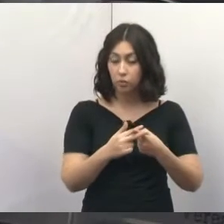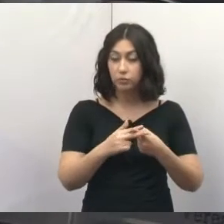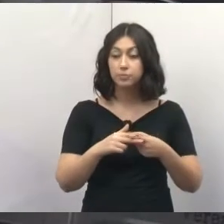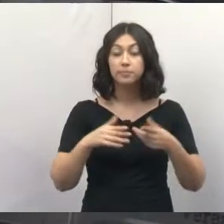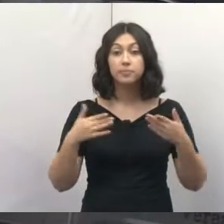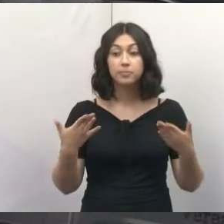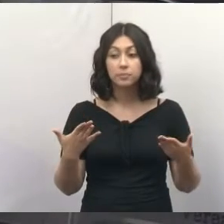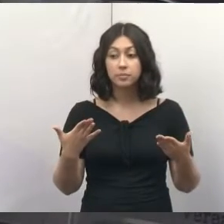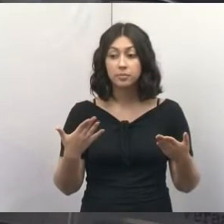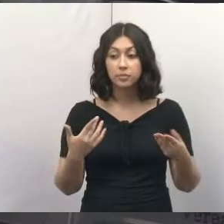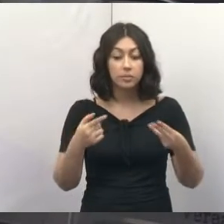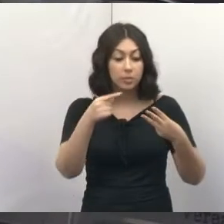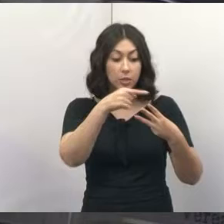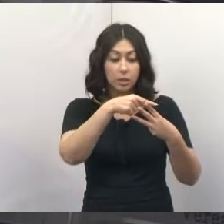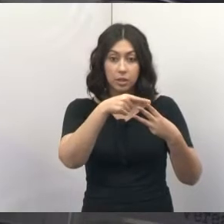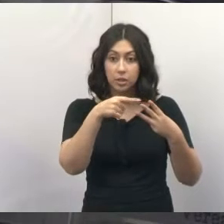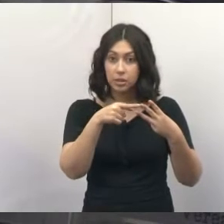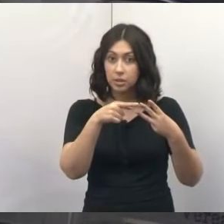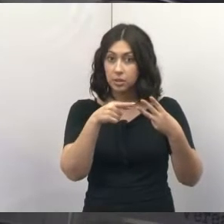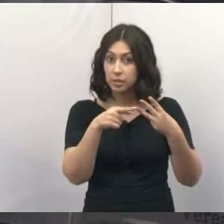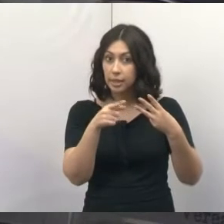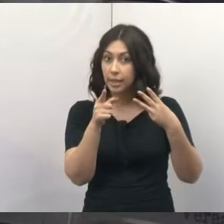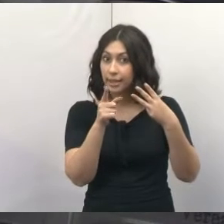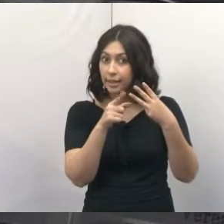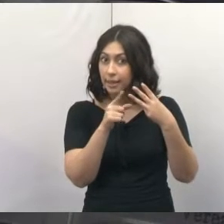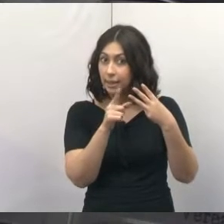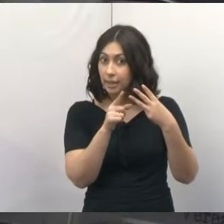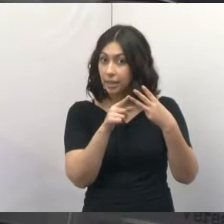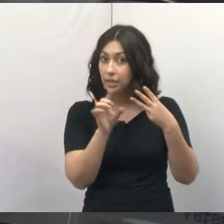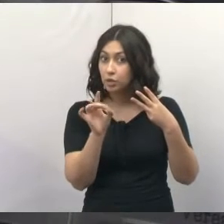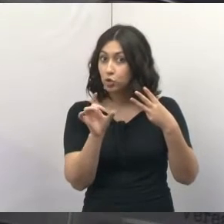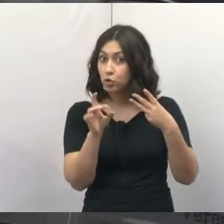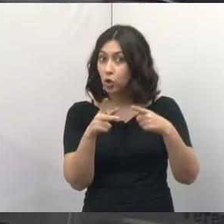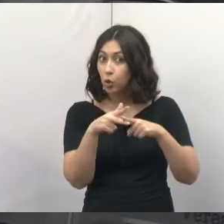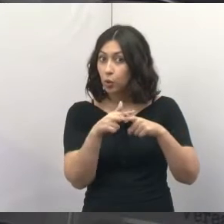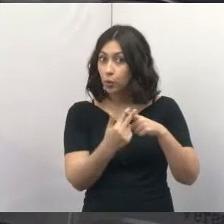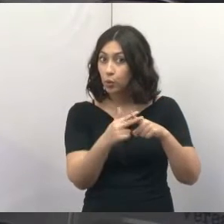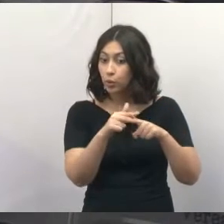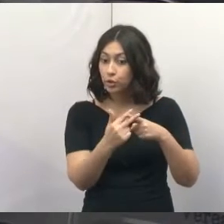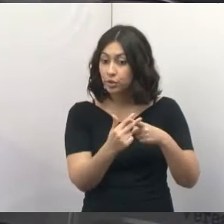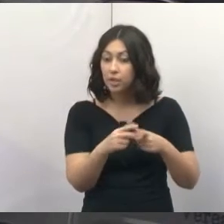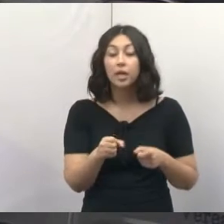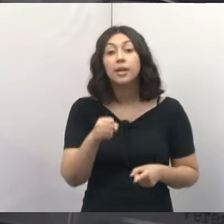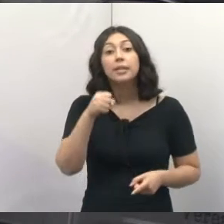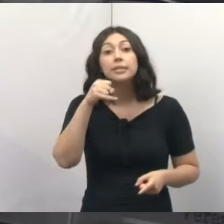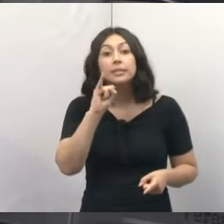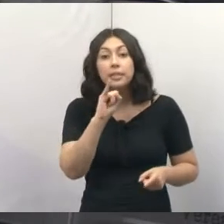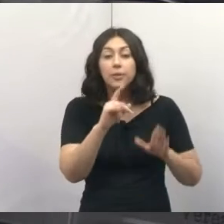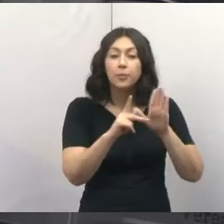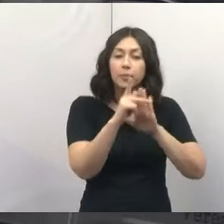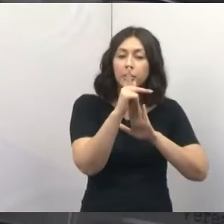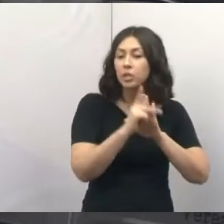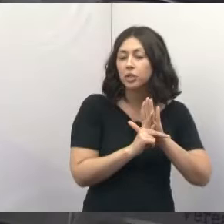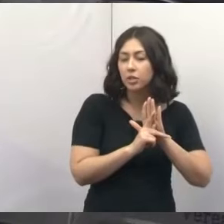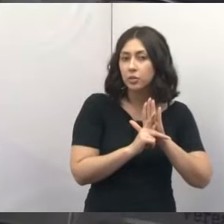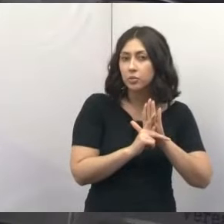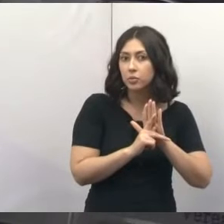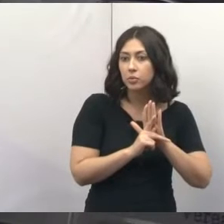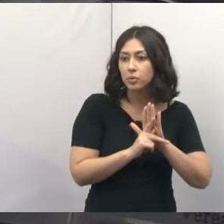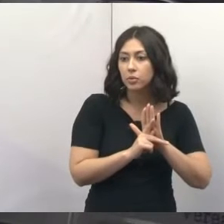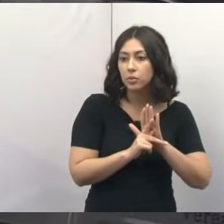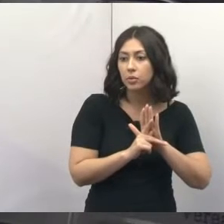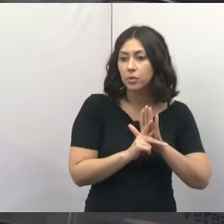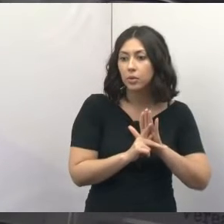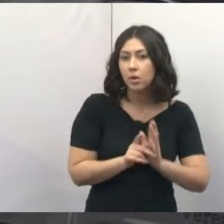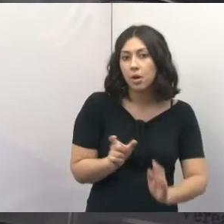eu vou me ater somente à terceira possibilidade, que é a corretiva. Se em um projeto aqui estiver a